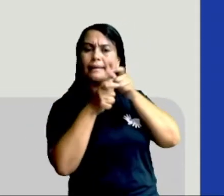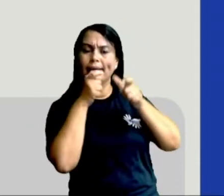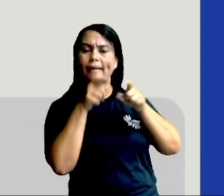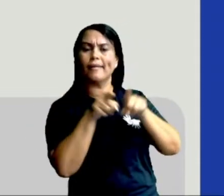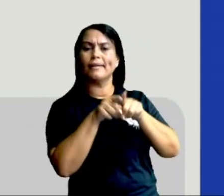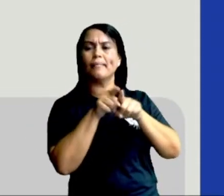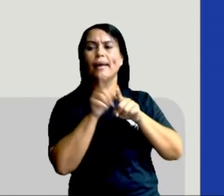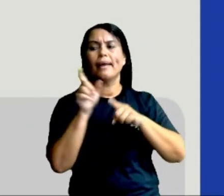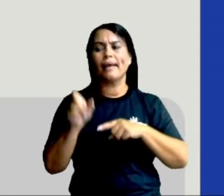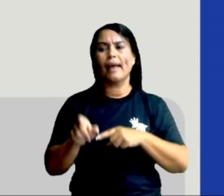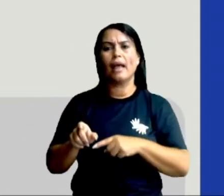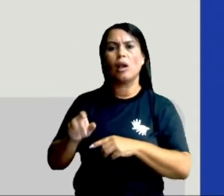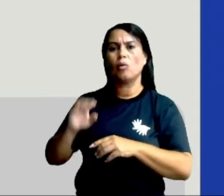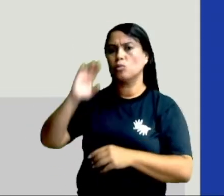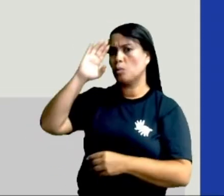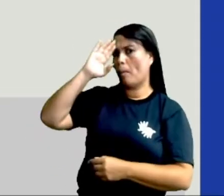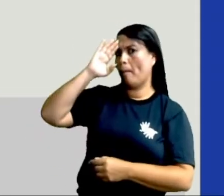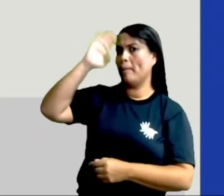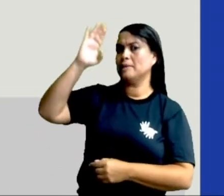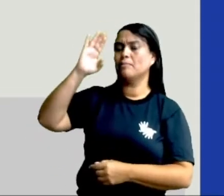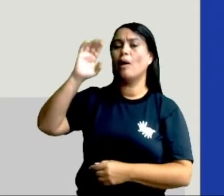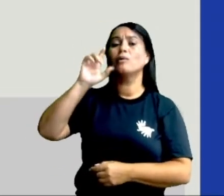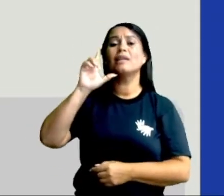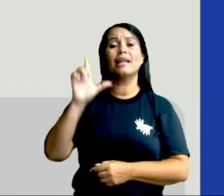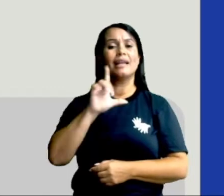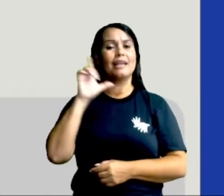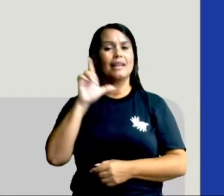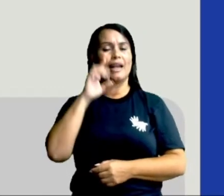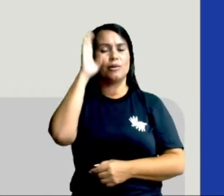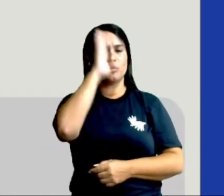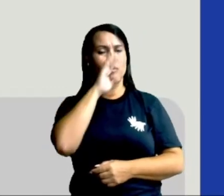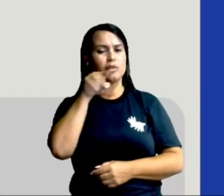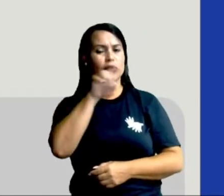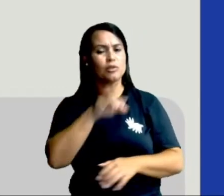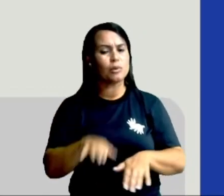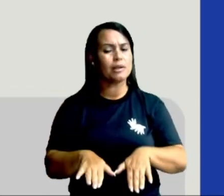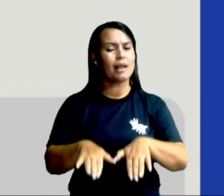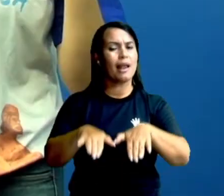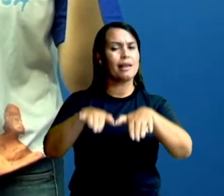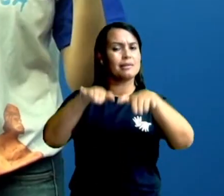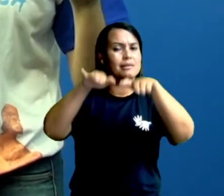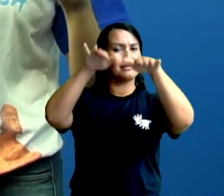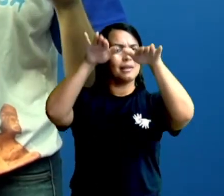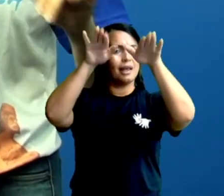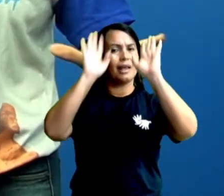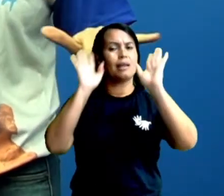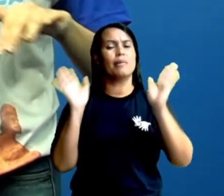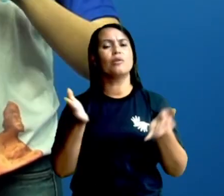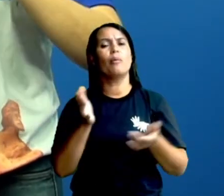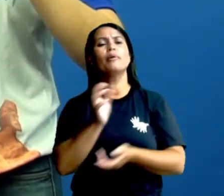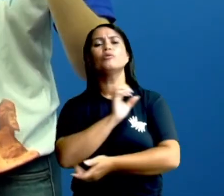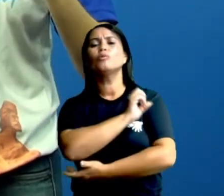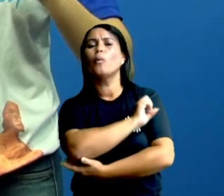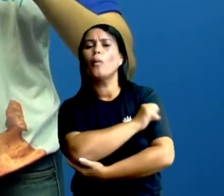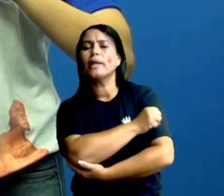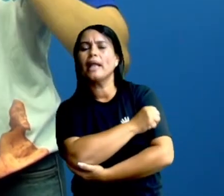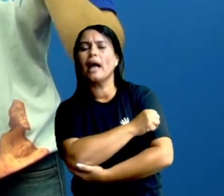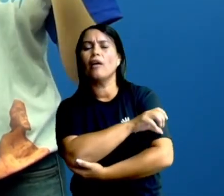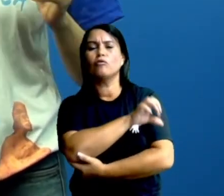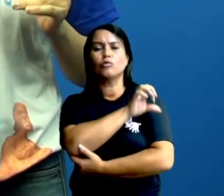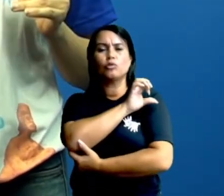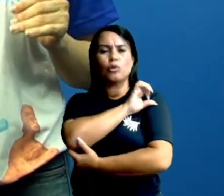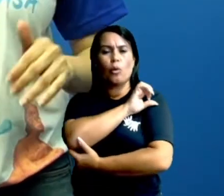o maior da literatura do Brasil. Quando vocês estiverem maiorzinhos aí lá para o 8º ano, 9º